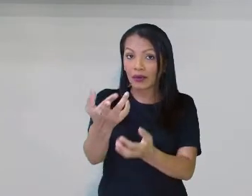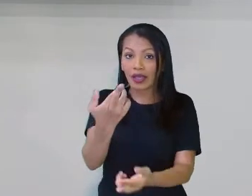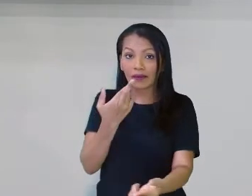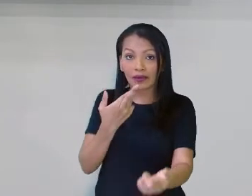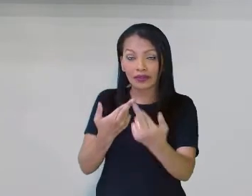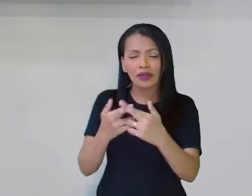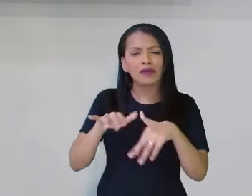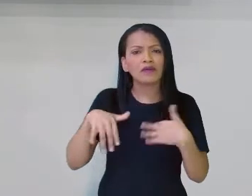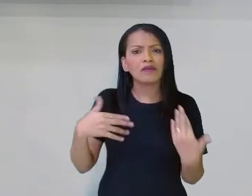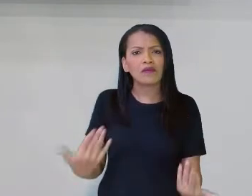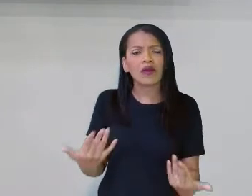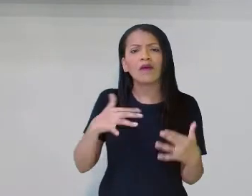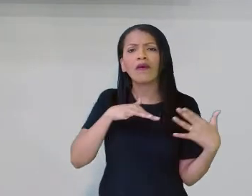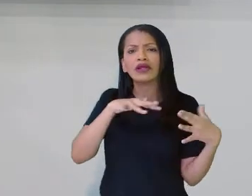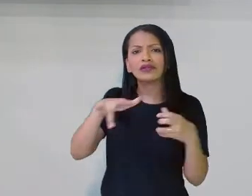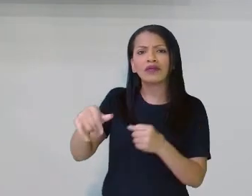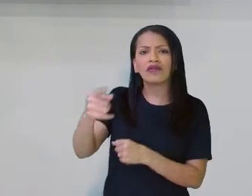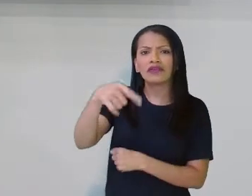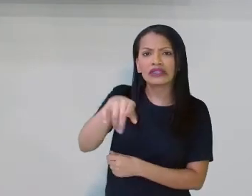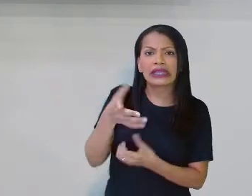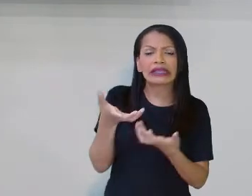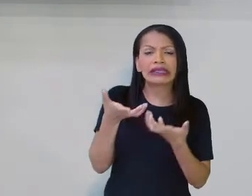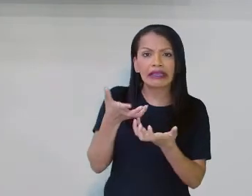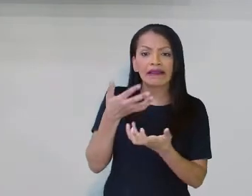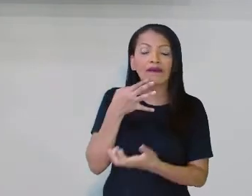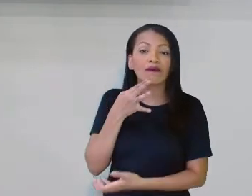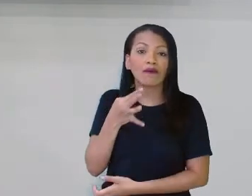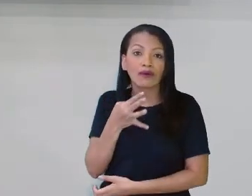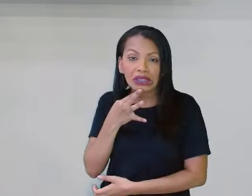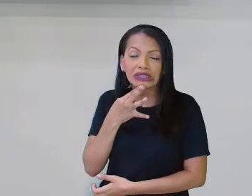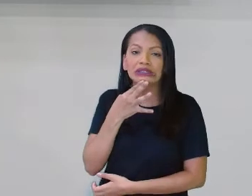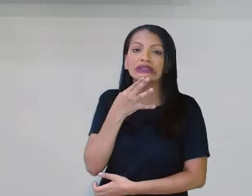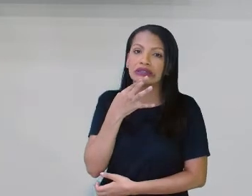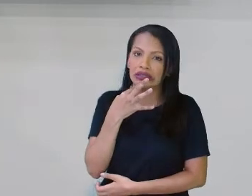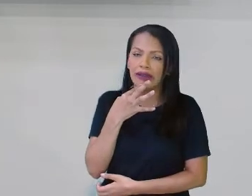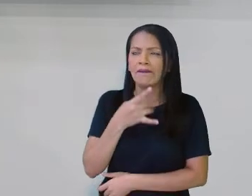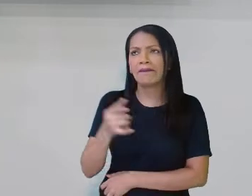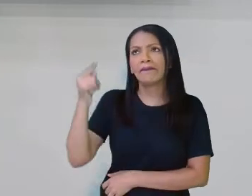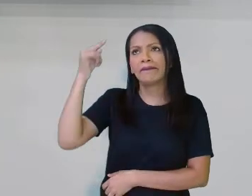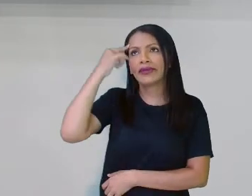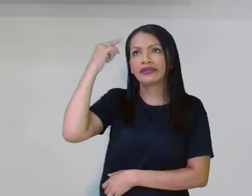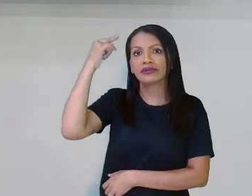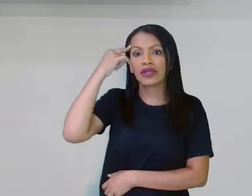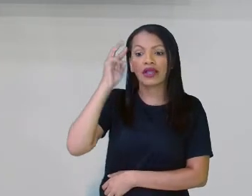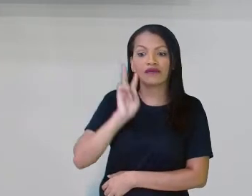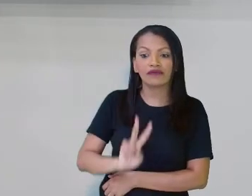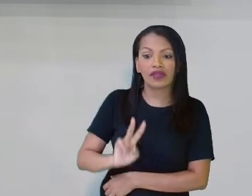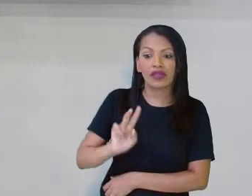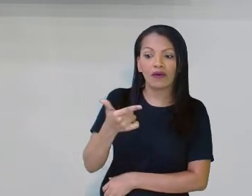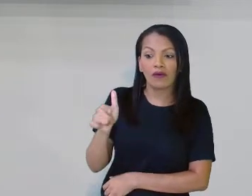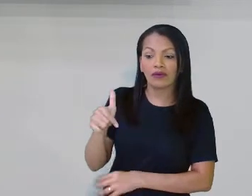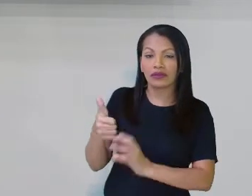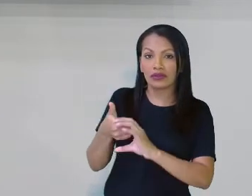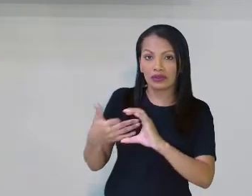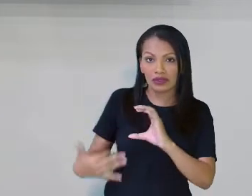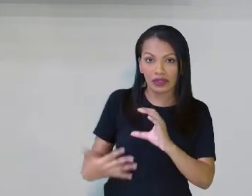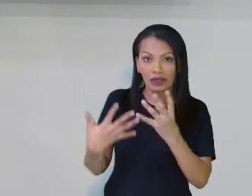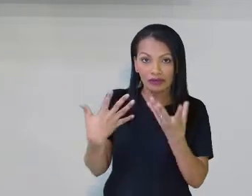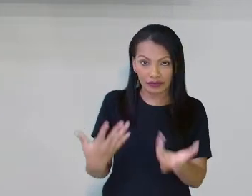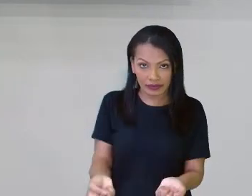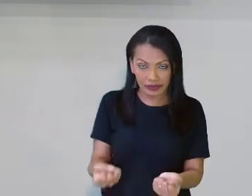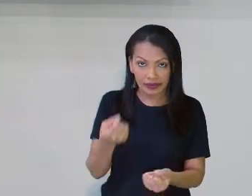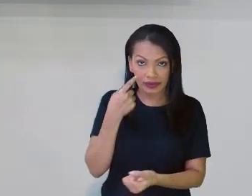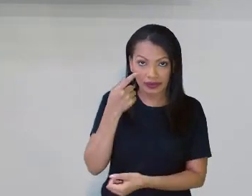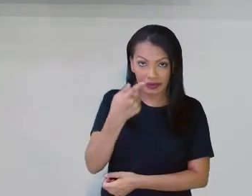vocês gostariam de conhecer mais, de estudar, de pesquisar e pensar mais características sobre ele, tá certo? Vai ficar